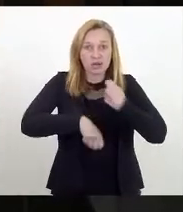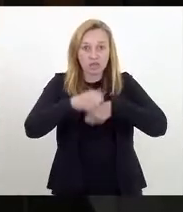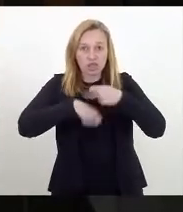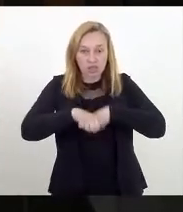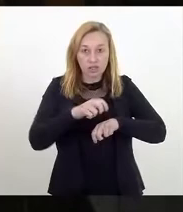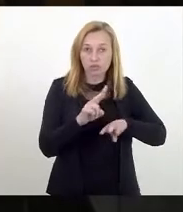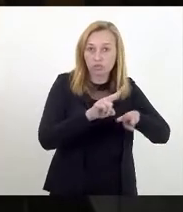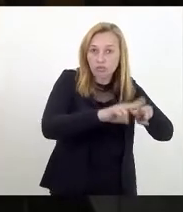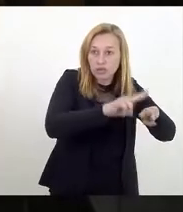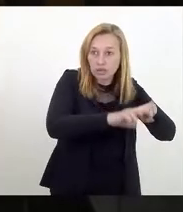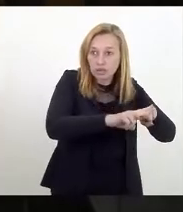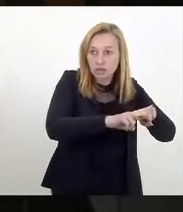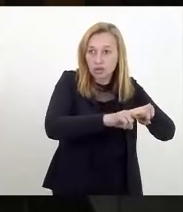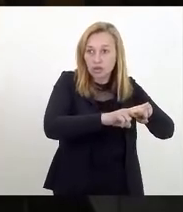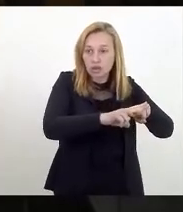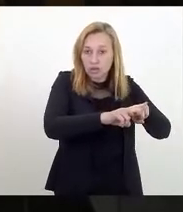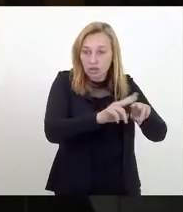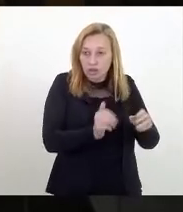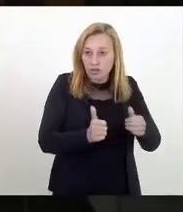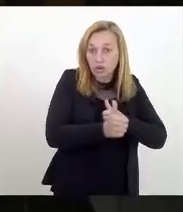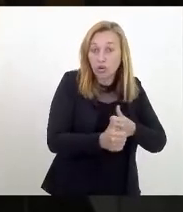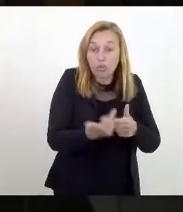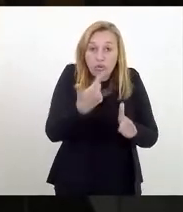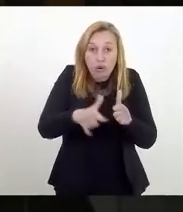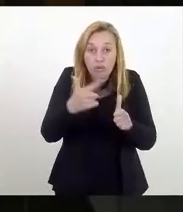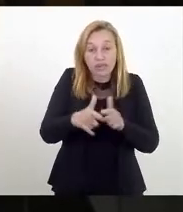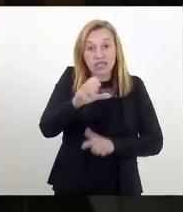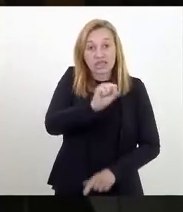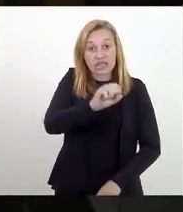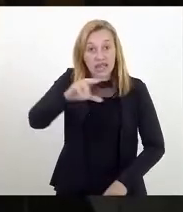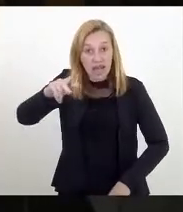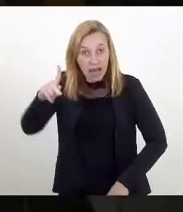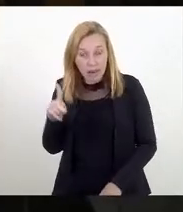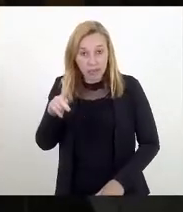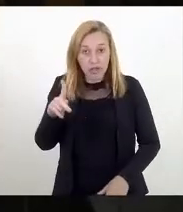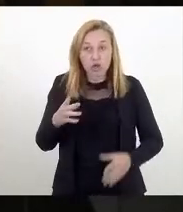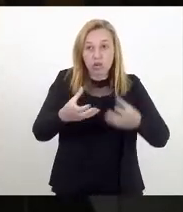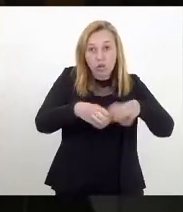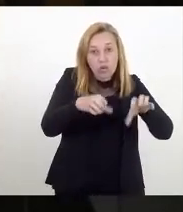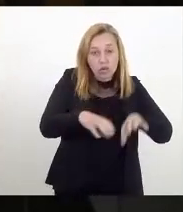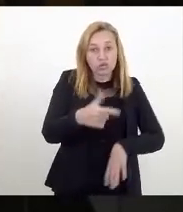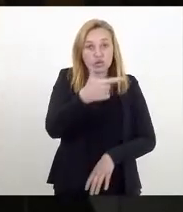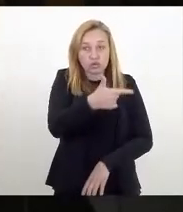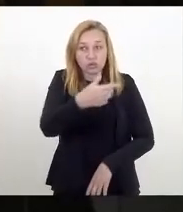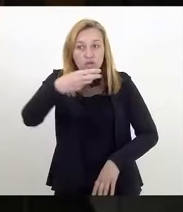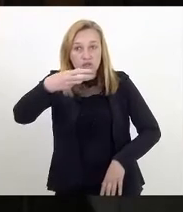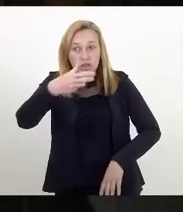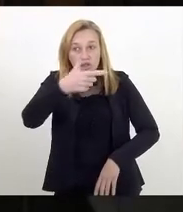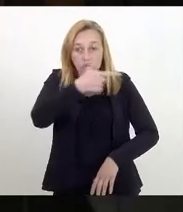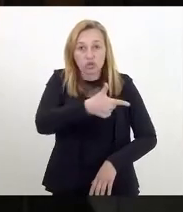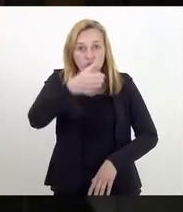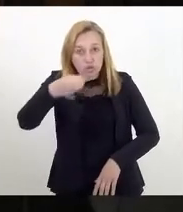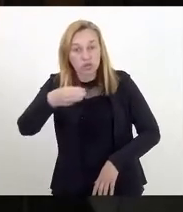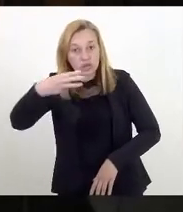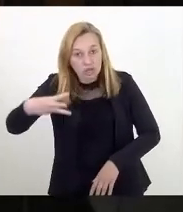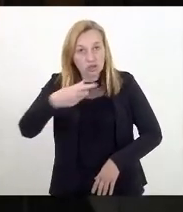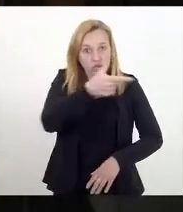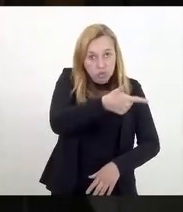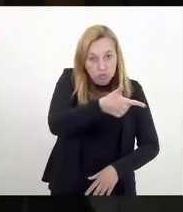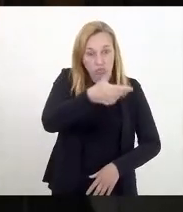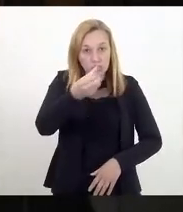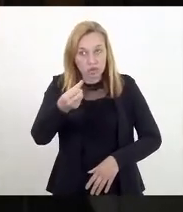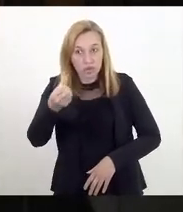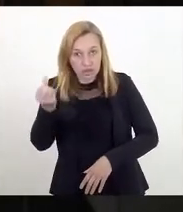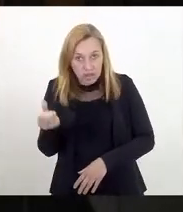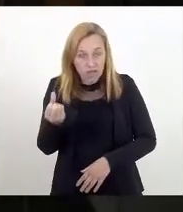penitenciária enfrentou o problema na CEAP, concurso de 2003, 2006, 2012, e durante todo esse processo